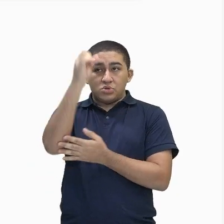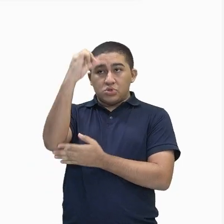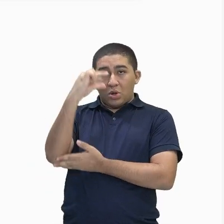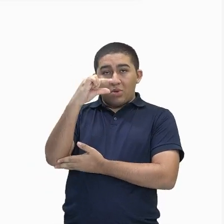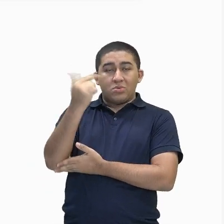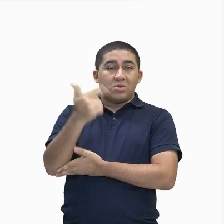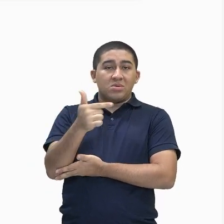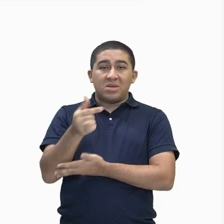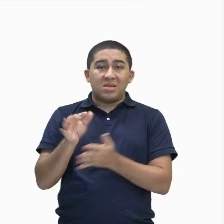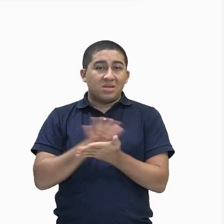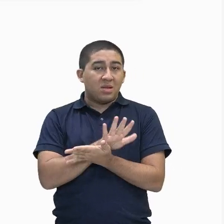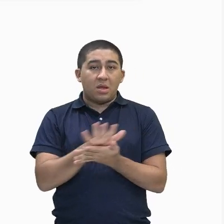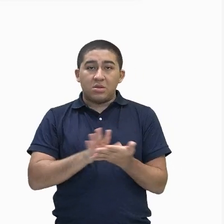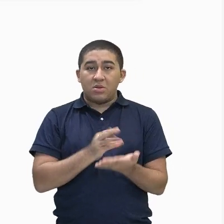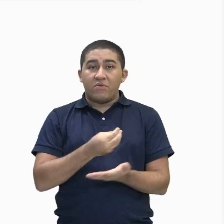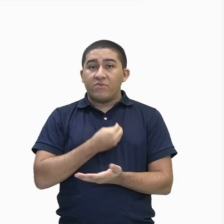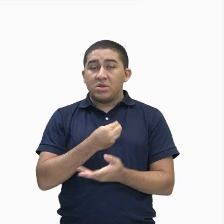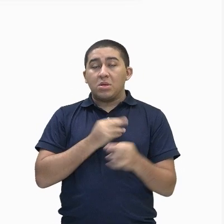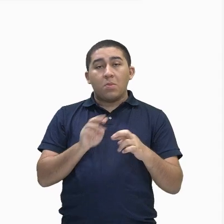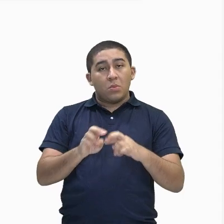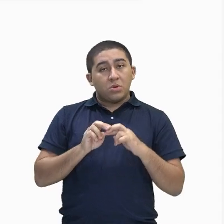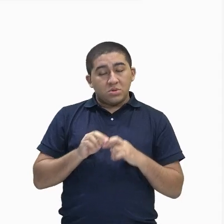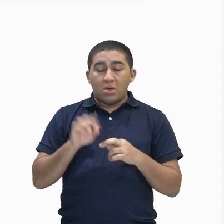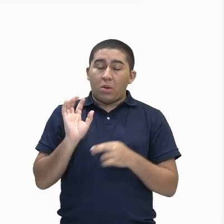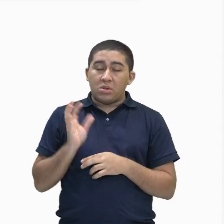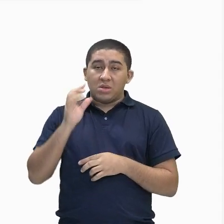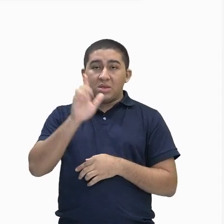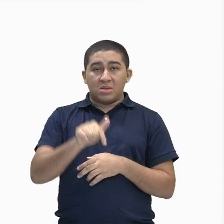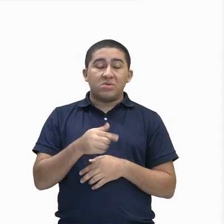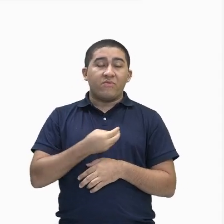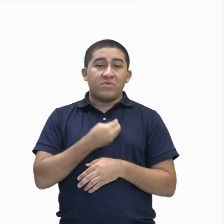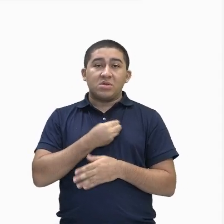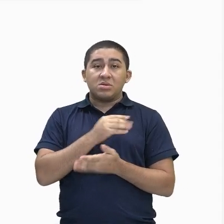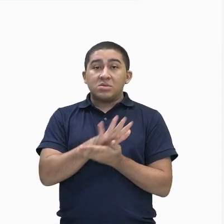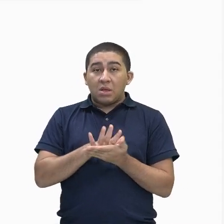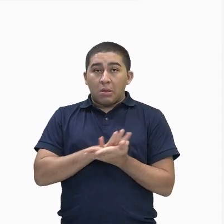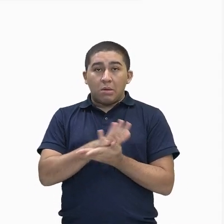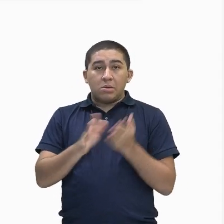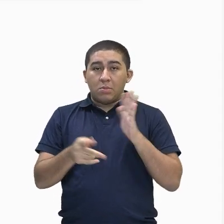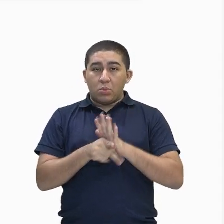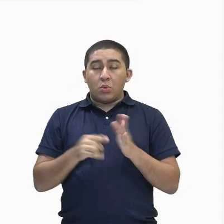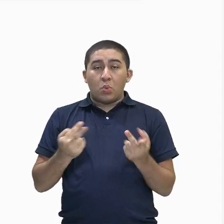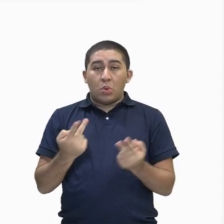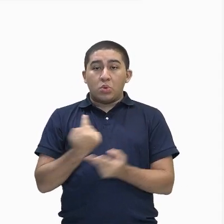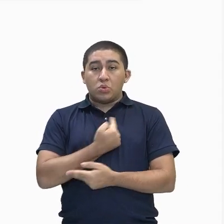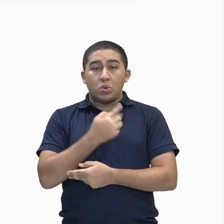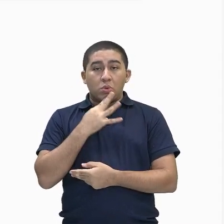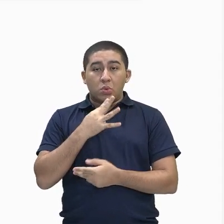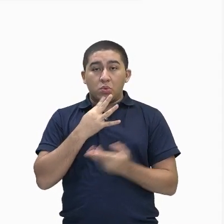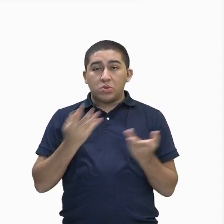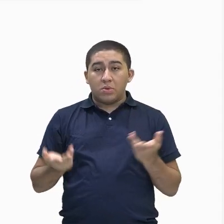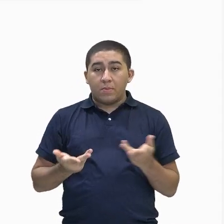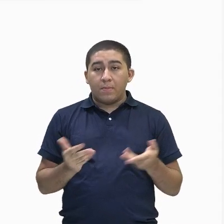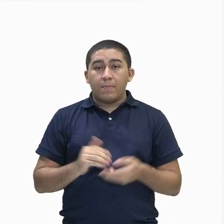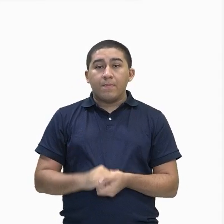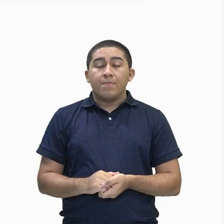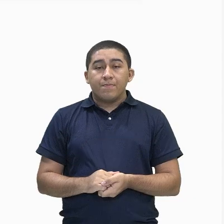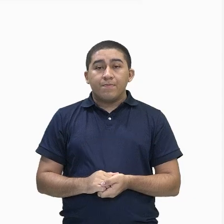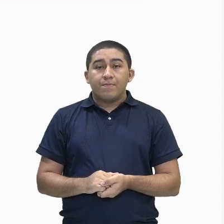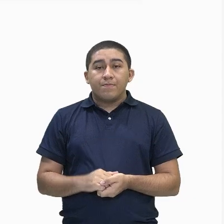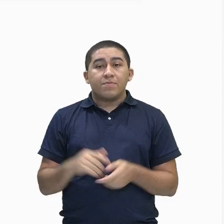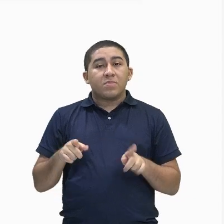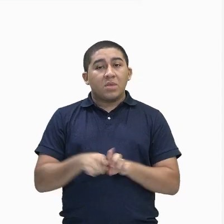esse processo, portanto, aí não existiriam as formas de vida como nós conhecemos. E também teria um impacto